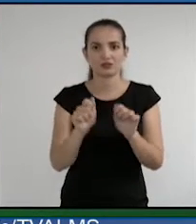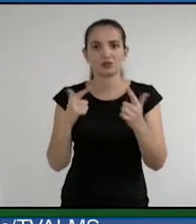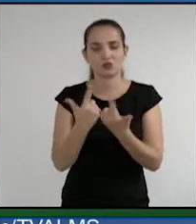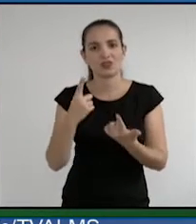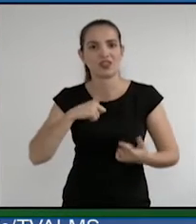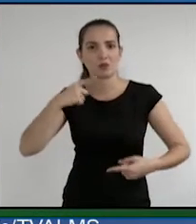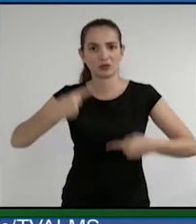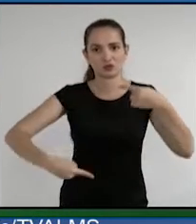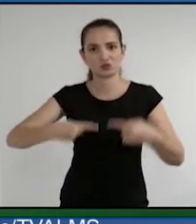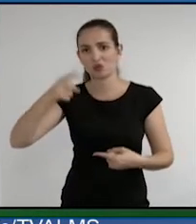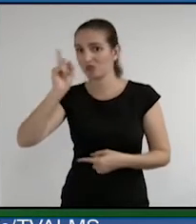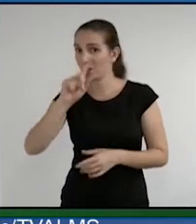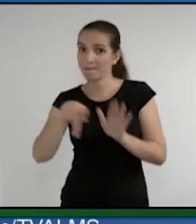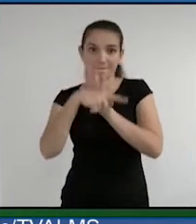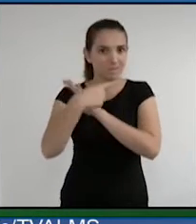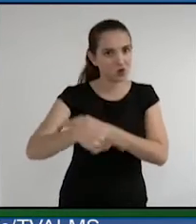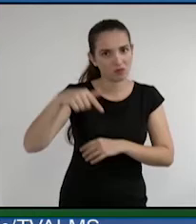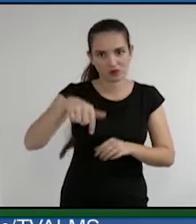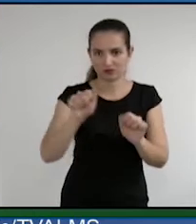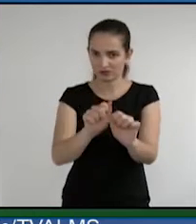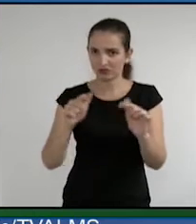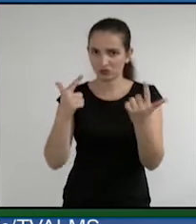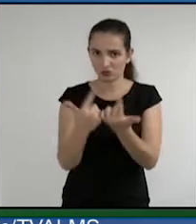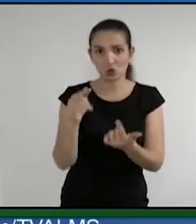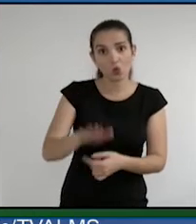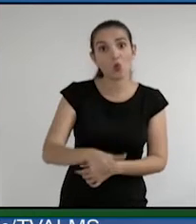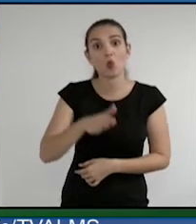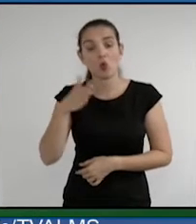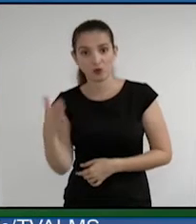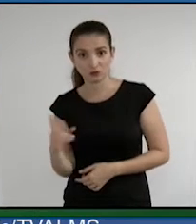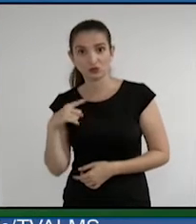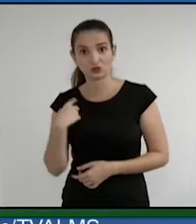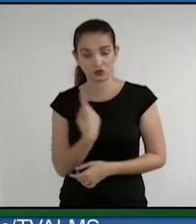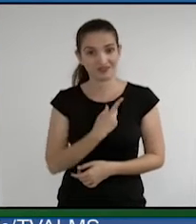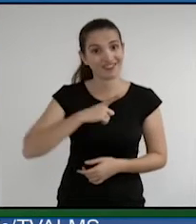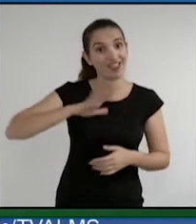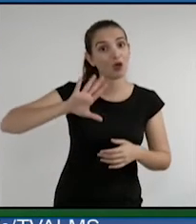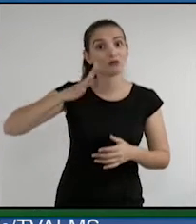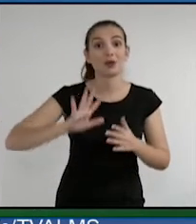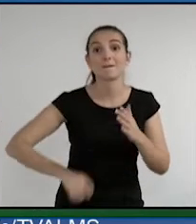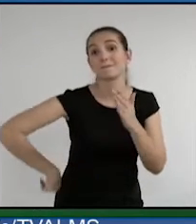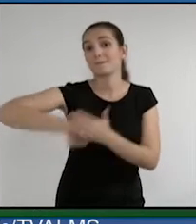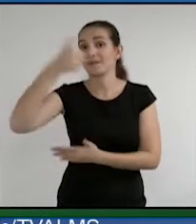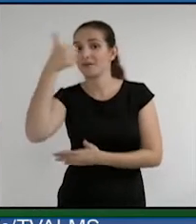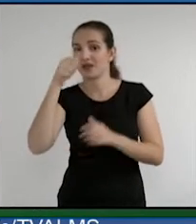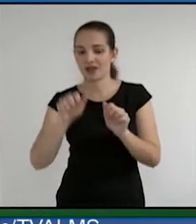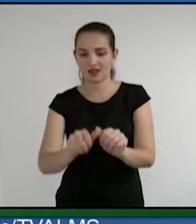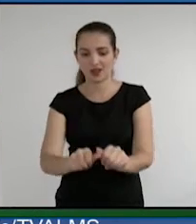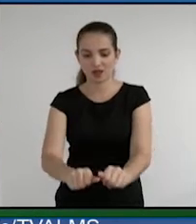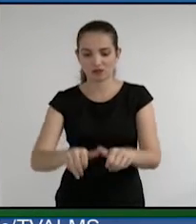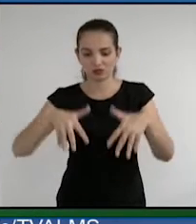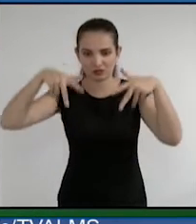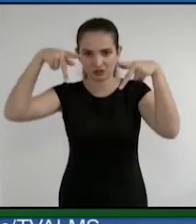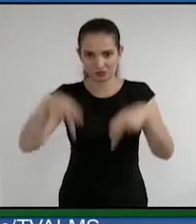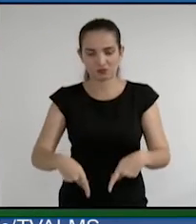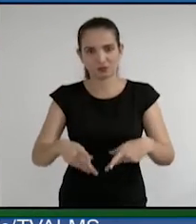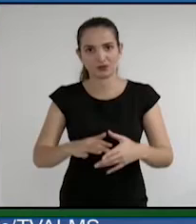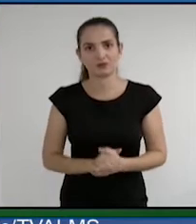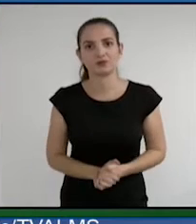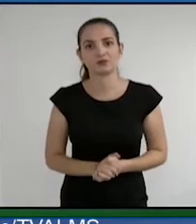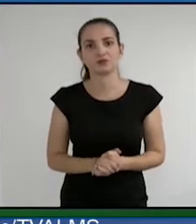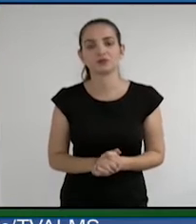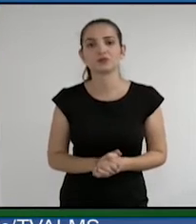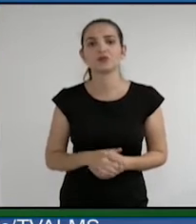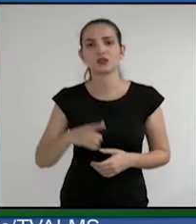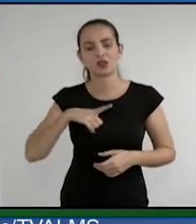que não era dessa casa. Quando nós promovemos, inclusive, a primeira audiência pública